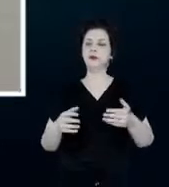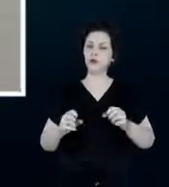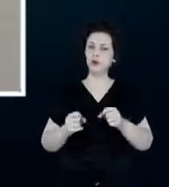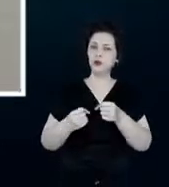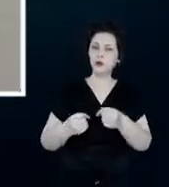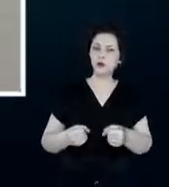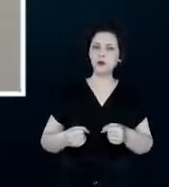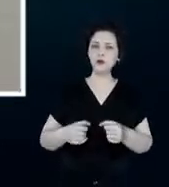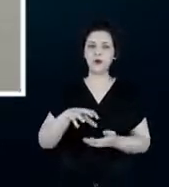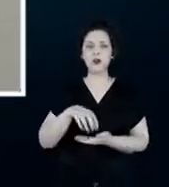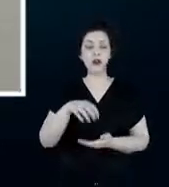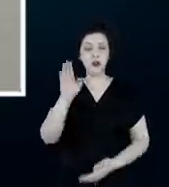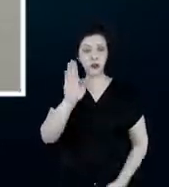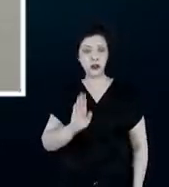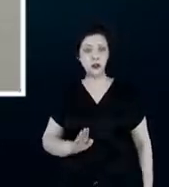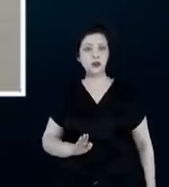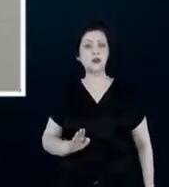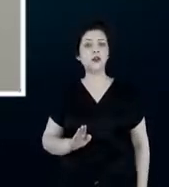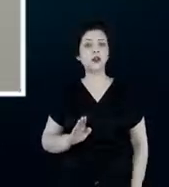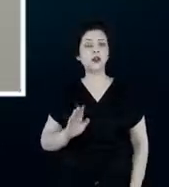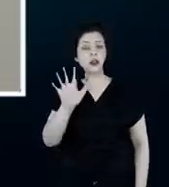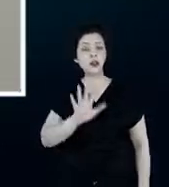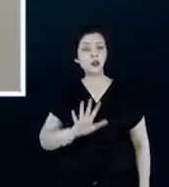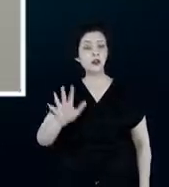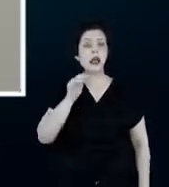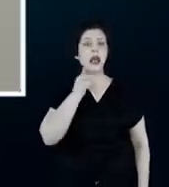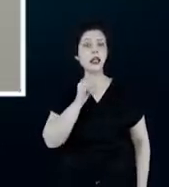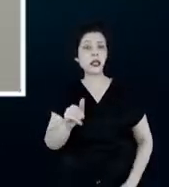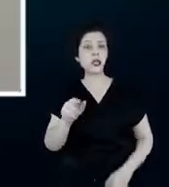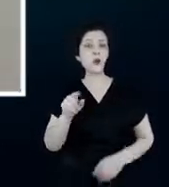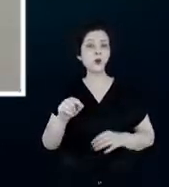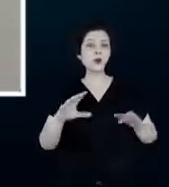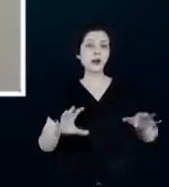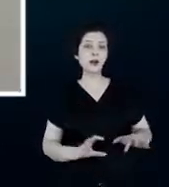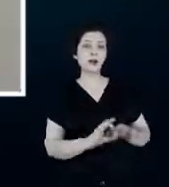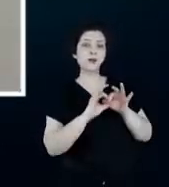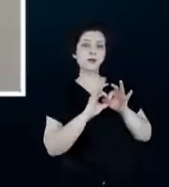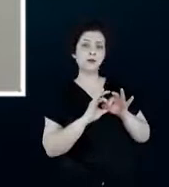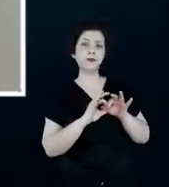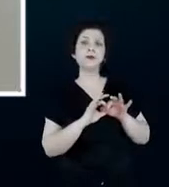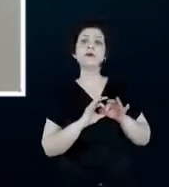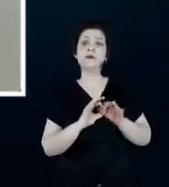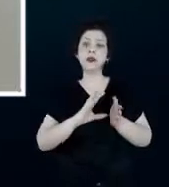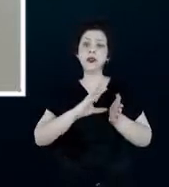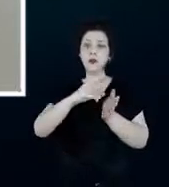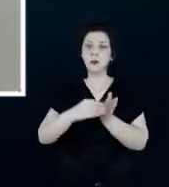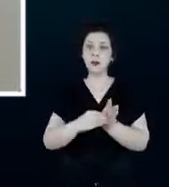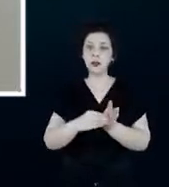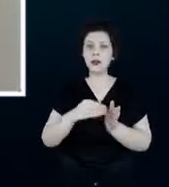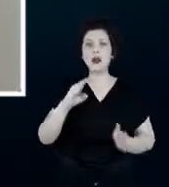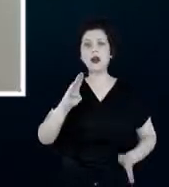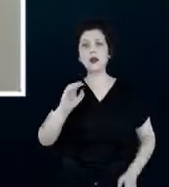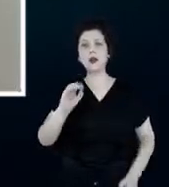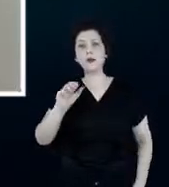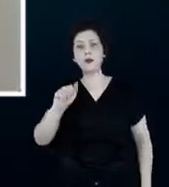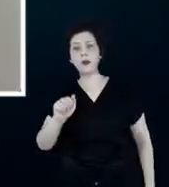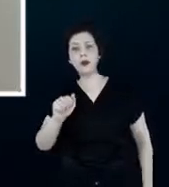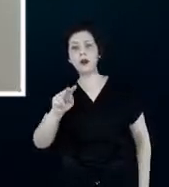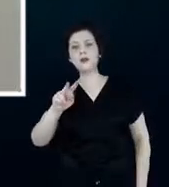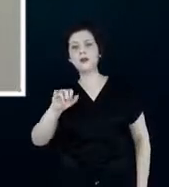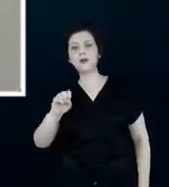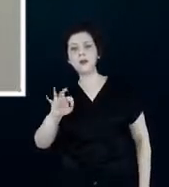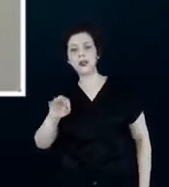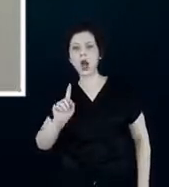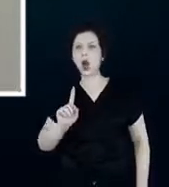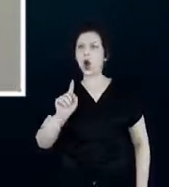inclusive da Agência Nacional de Energia Elétrica, né, André, que é a interligação Manaus-Boa Vista. A gente está falando da última capital do país que